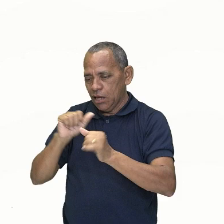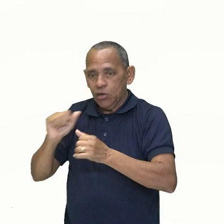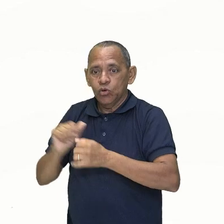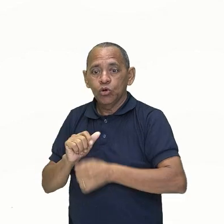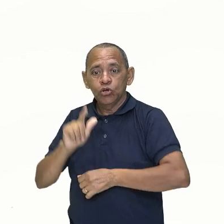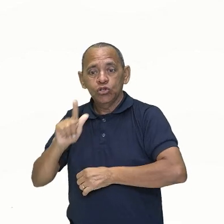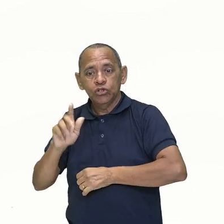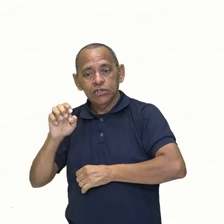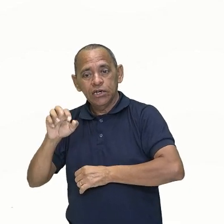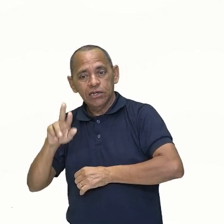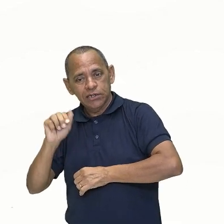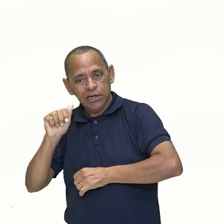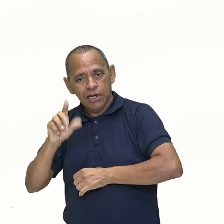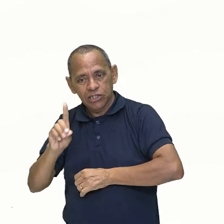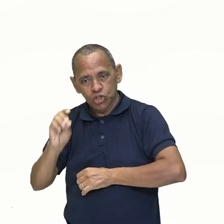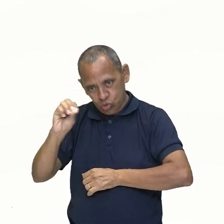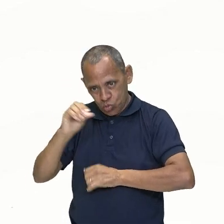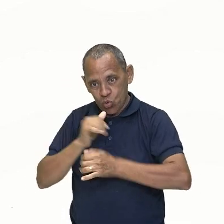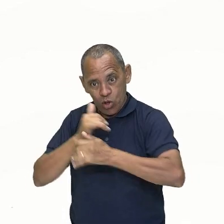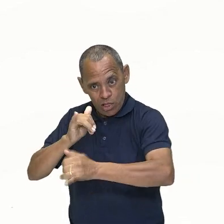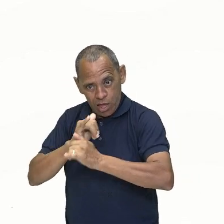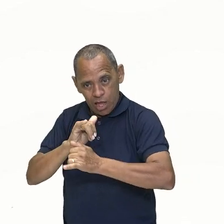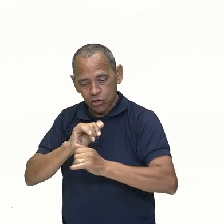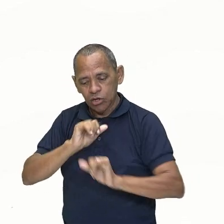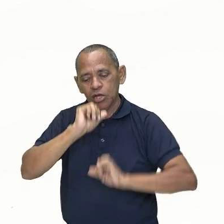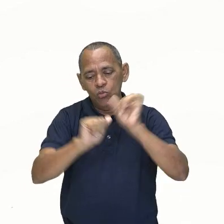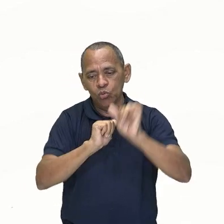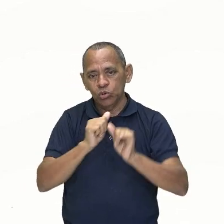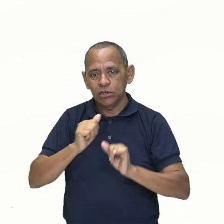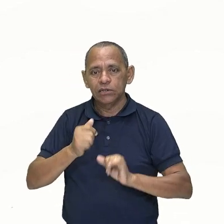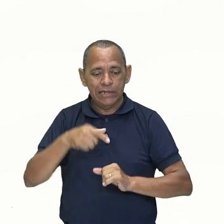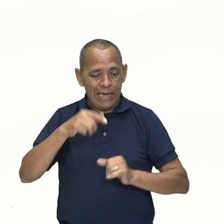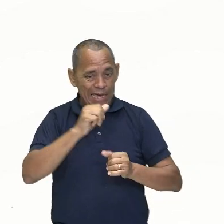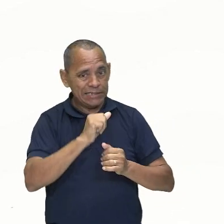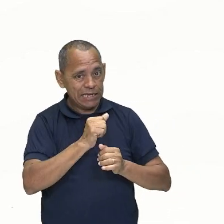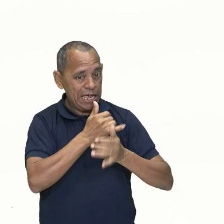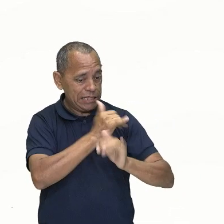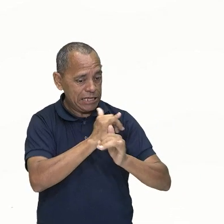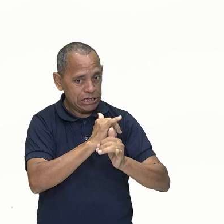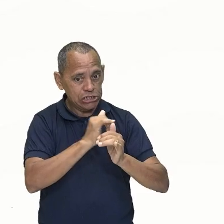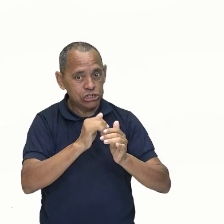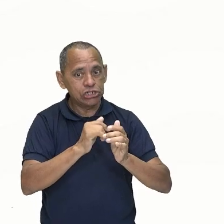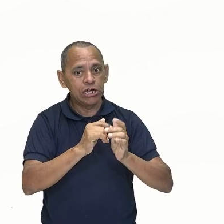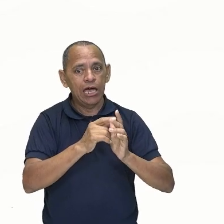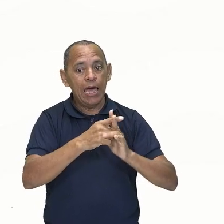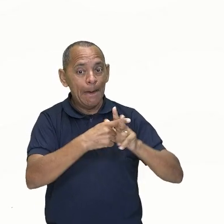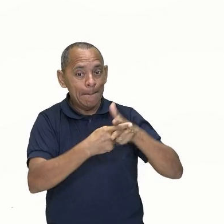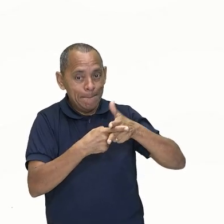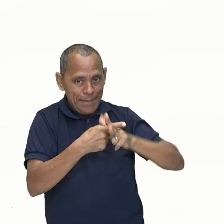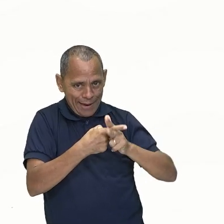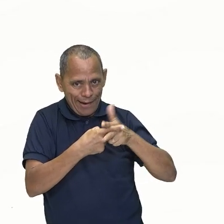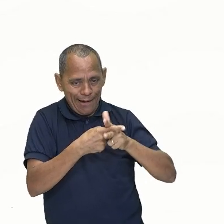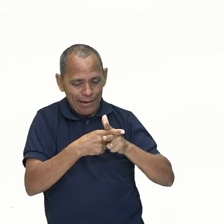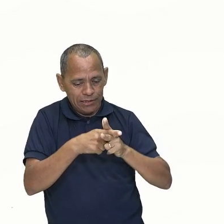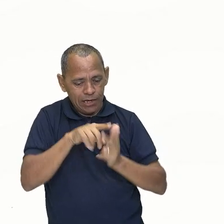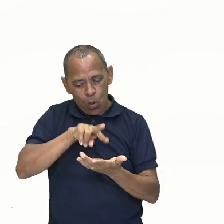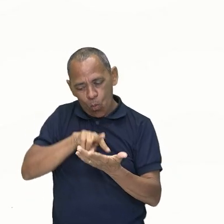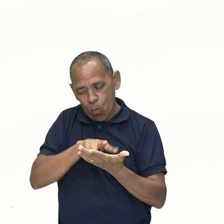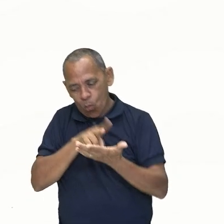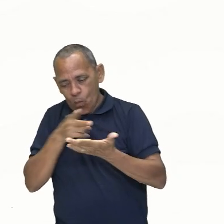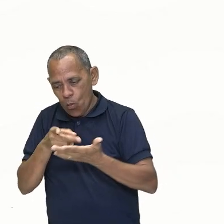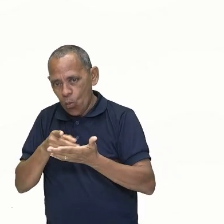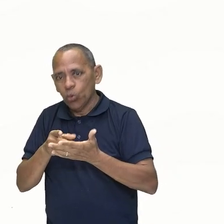então, ele vai transformar essa energia mecânica aqui, da turbina, em energia elétrica aqui, ó, para a